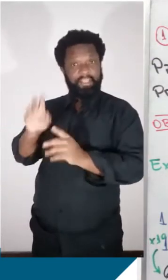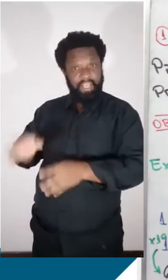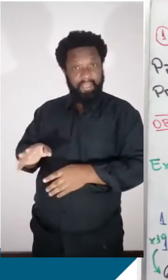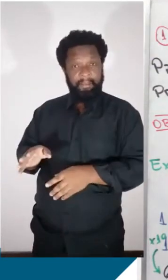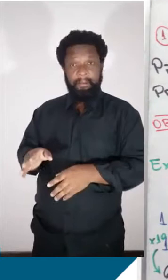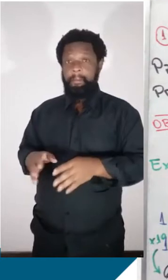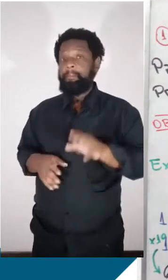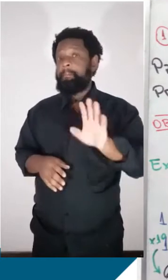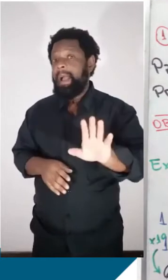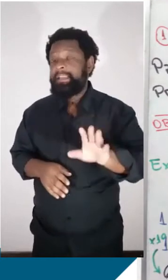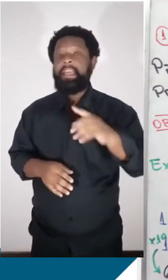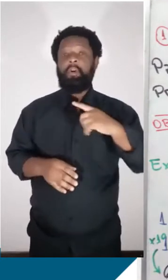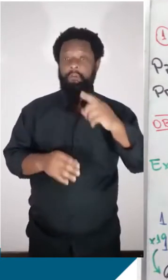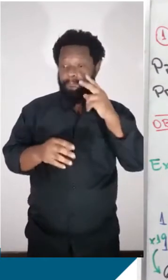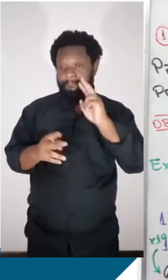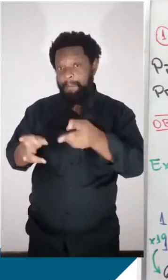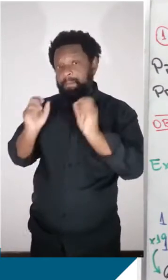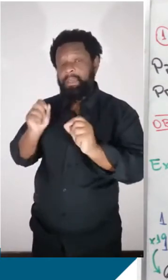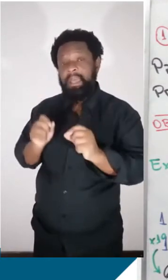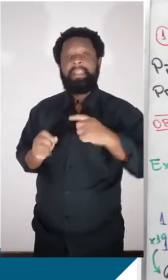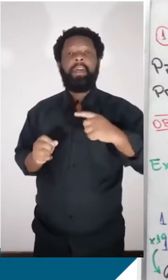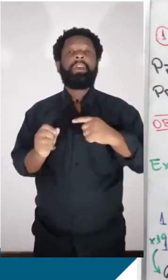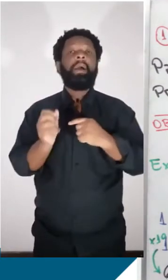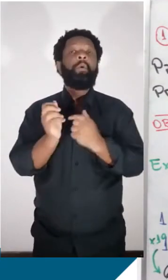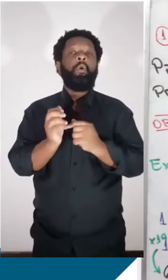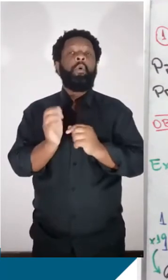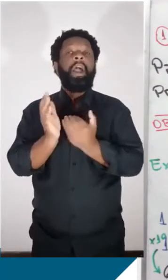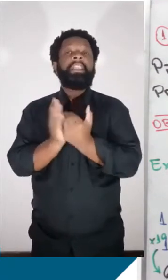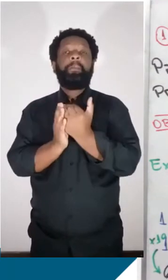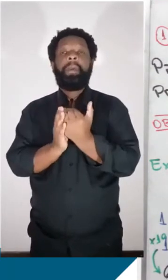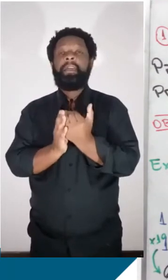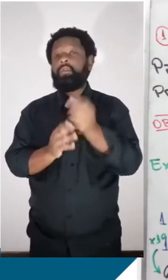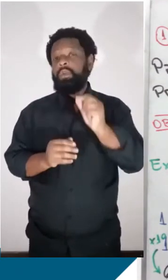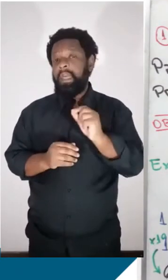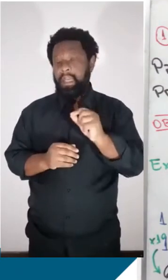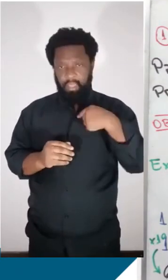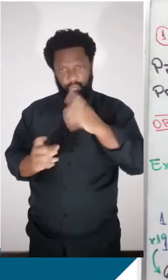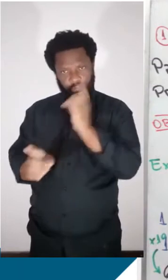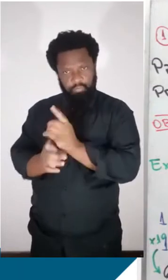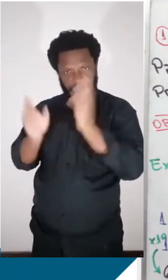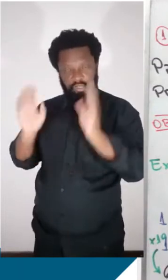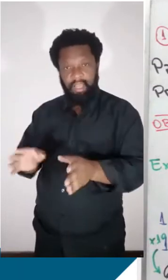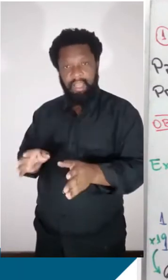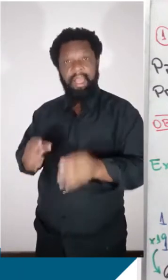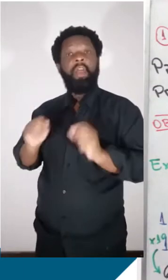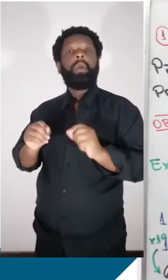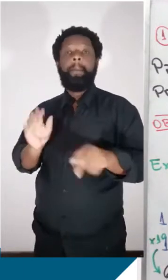massa de Na2SiO3. Só que eu tô vendo que aqui tem um rendimento associado. Isso aqui que eu